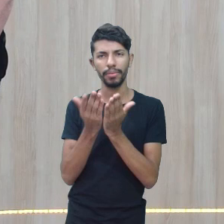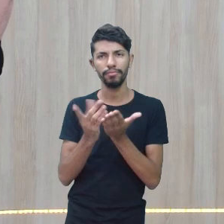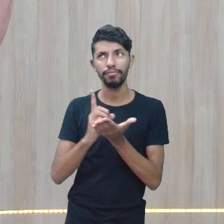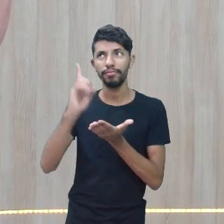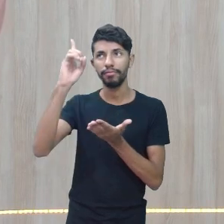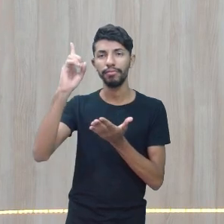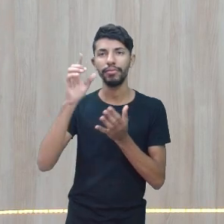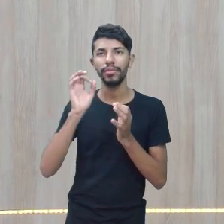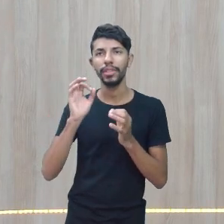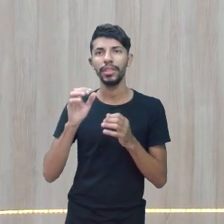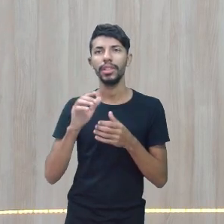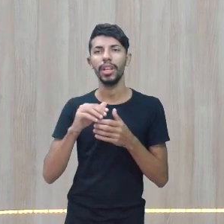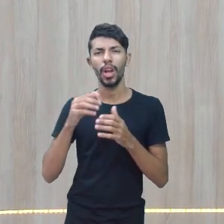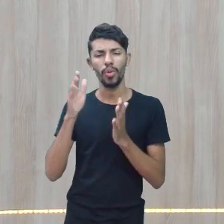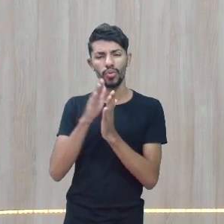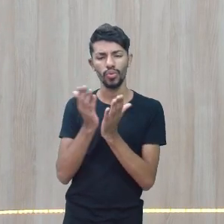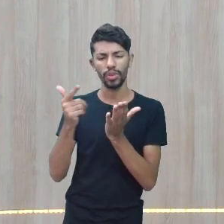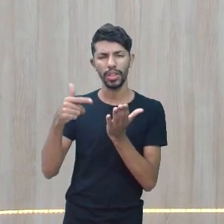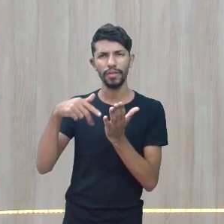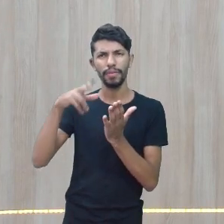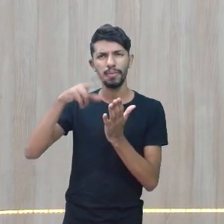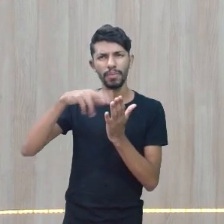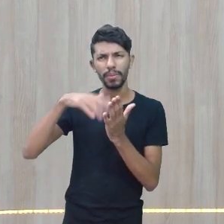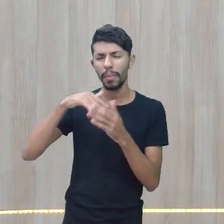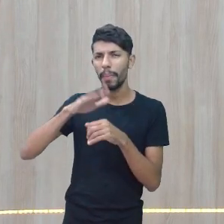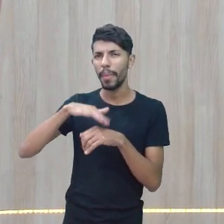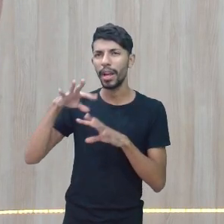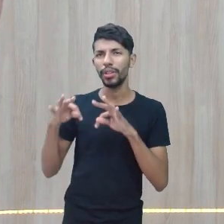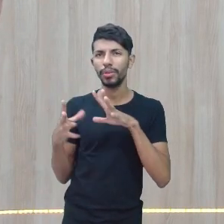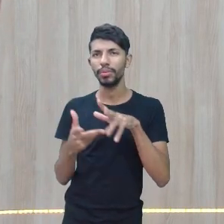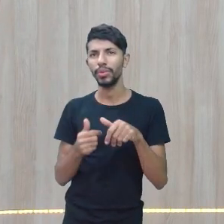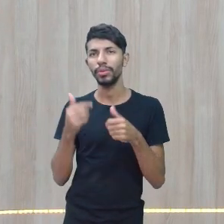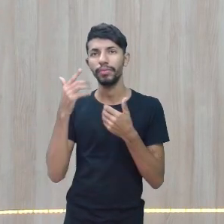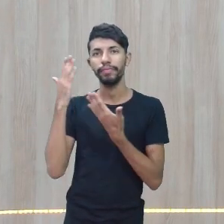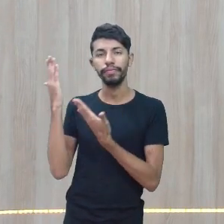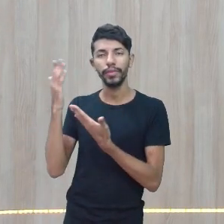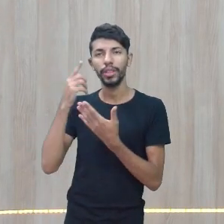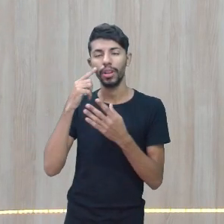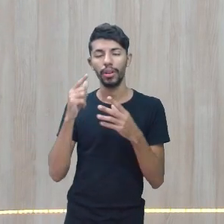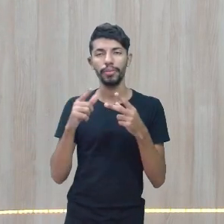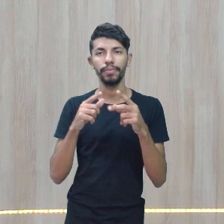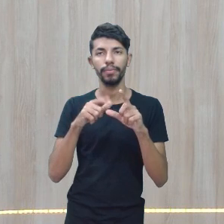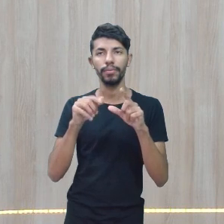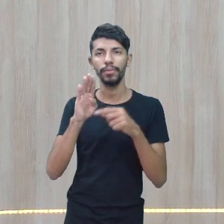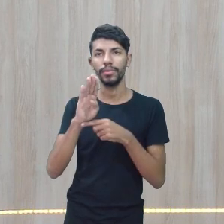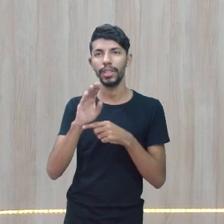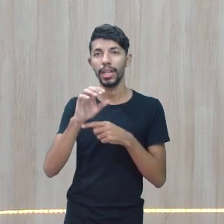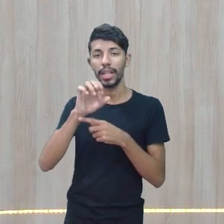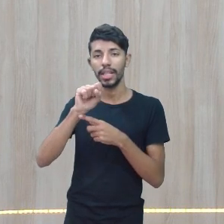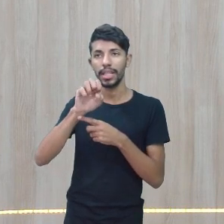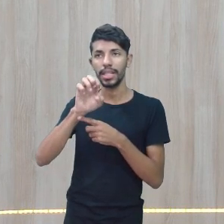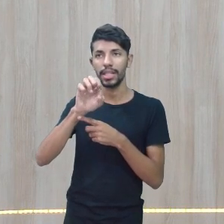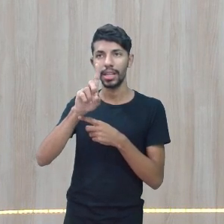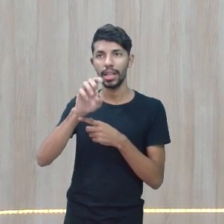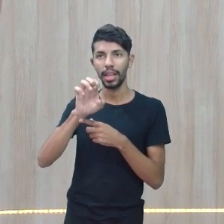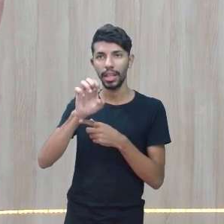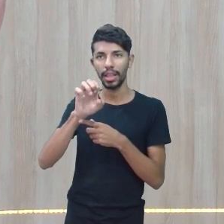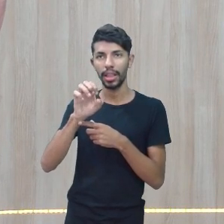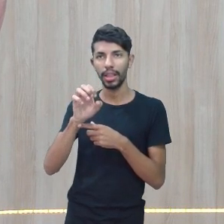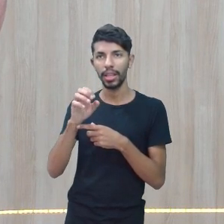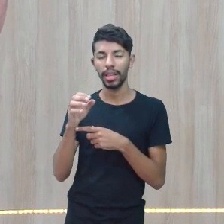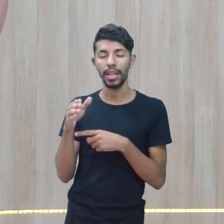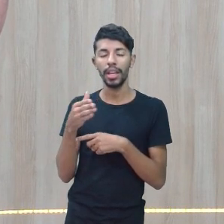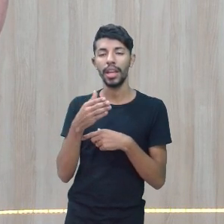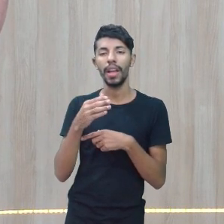aí temos, sede vós o sal da terra, disse Jesus. Então, você pode trocar sede, né?